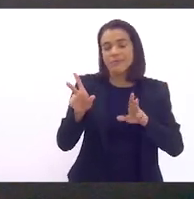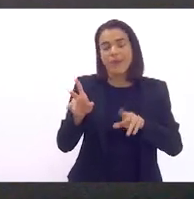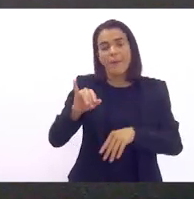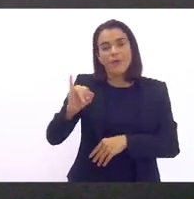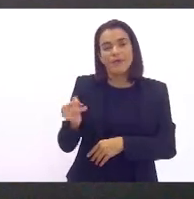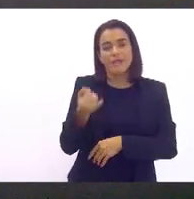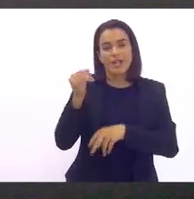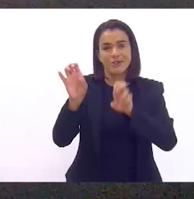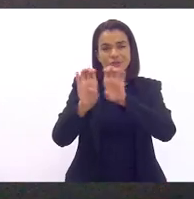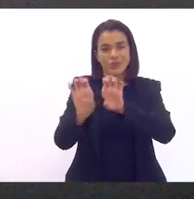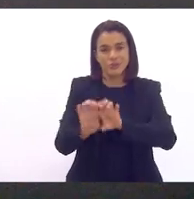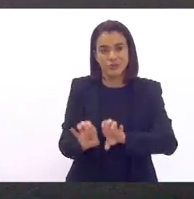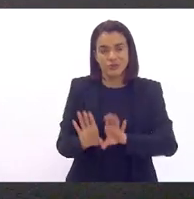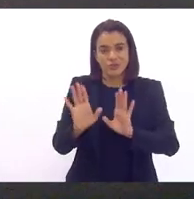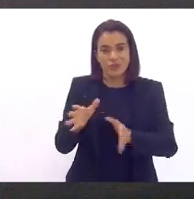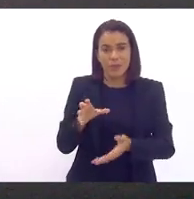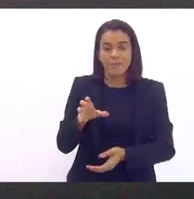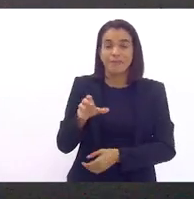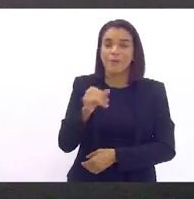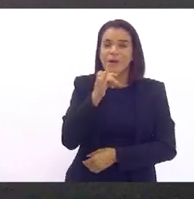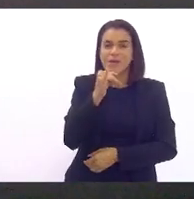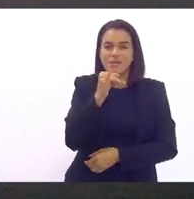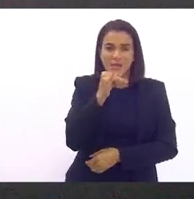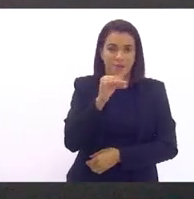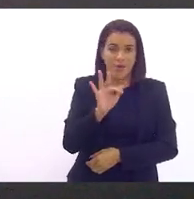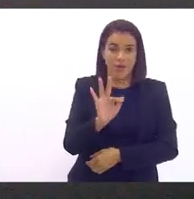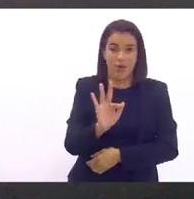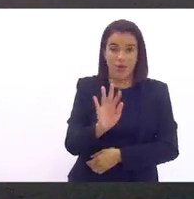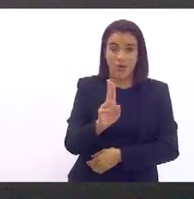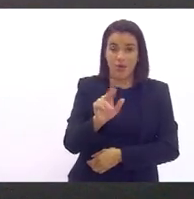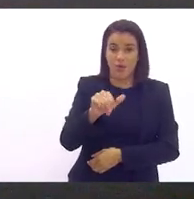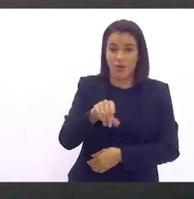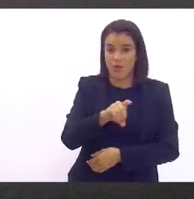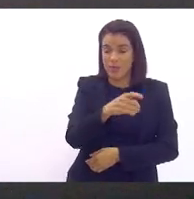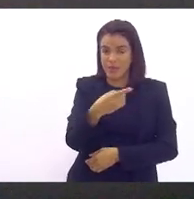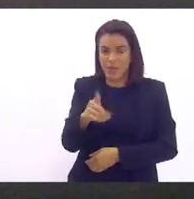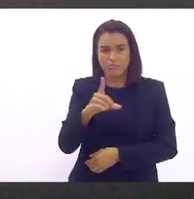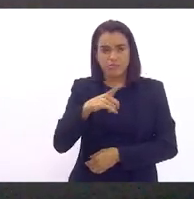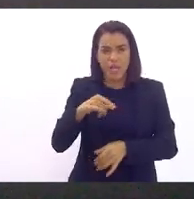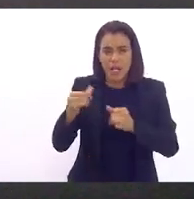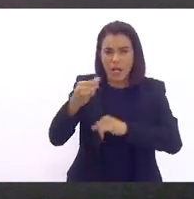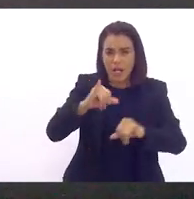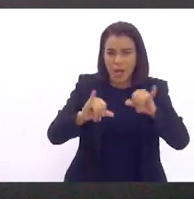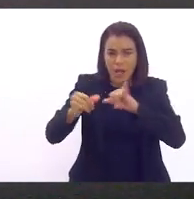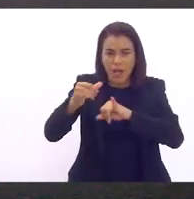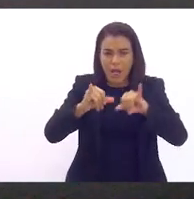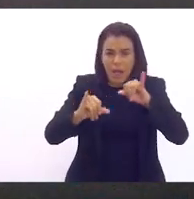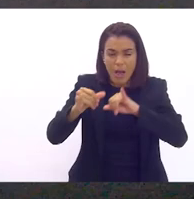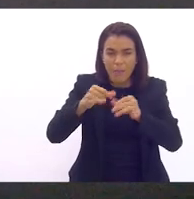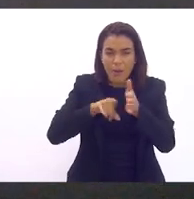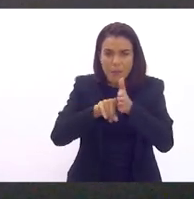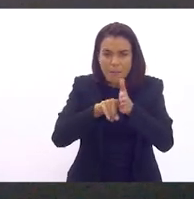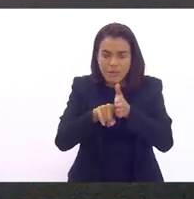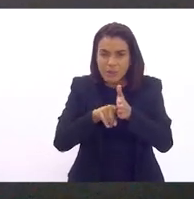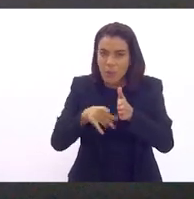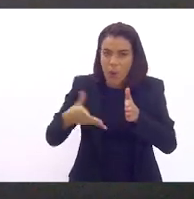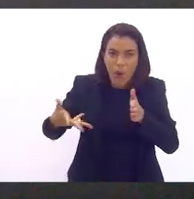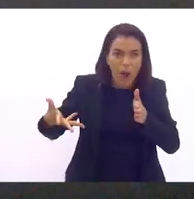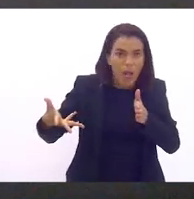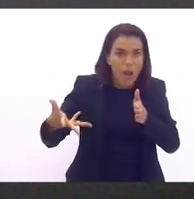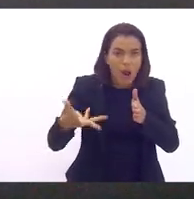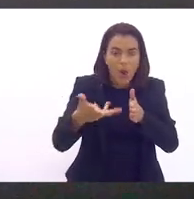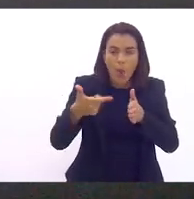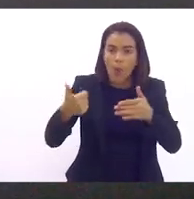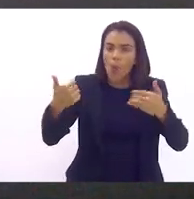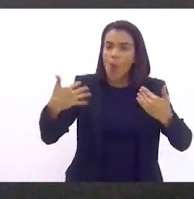excelente né quando a gente vai no fundão fundão ali tem cada tem uns laboratórios de pesquisa ali de uma qualidade